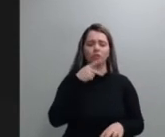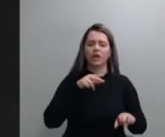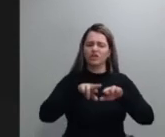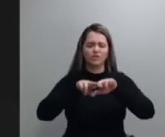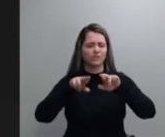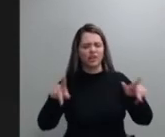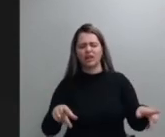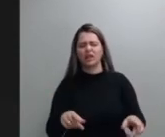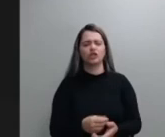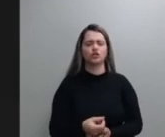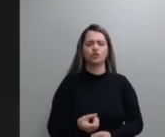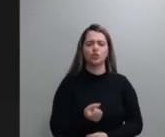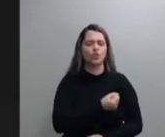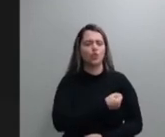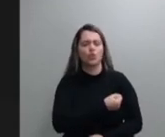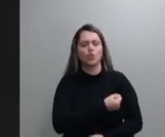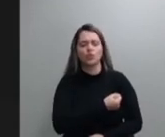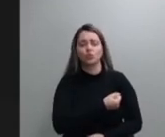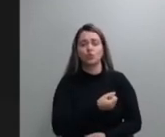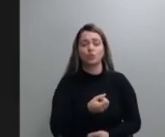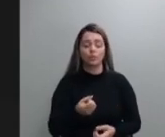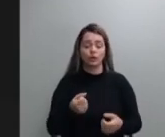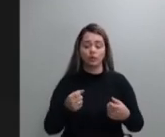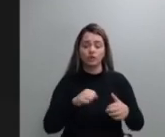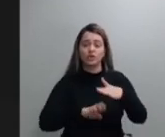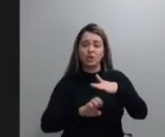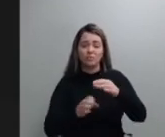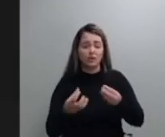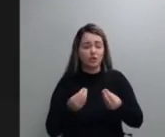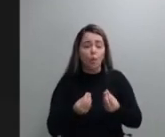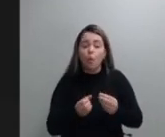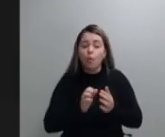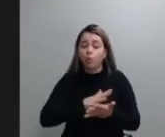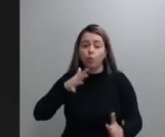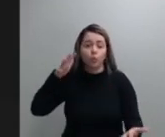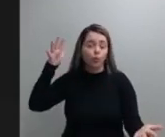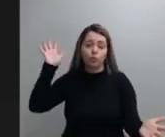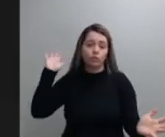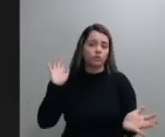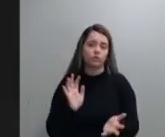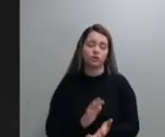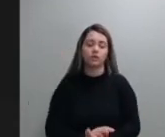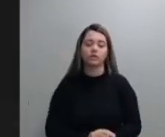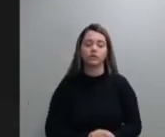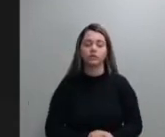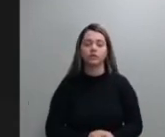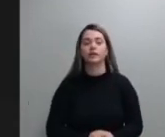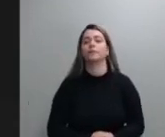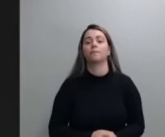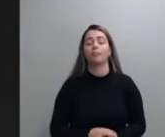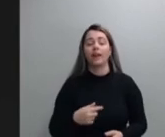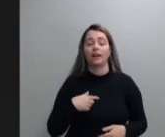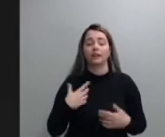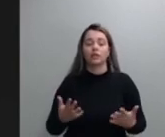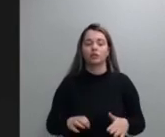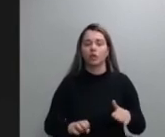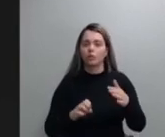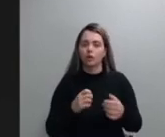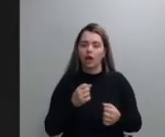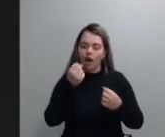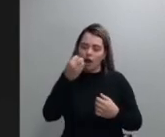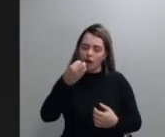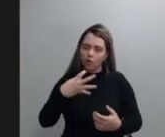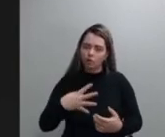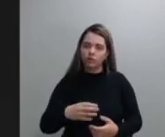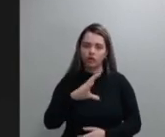empresas tiverem início em outubro de 96 sendo este portanto de exapó da contagem do prazo para adquirir a obrigação prevista